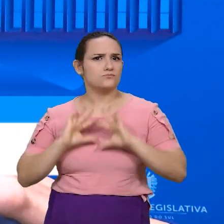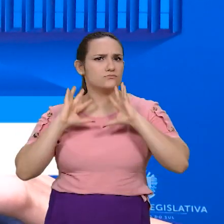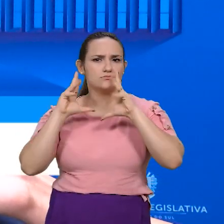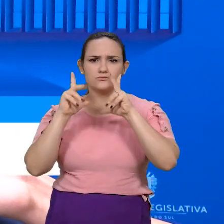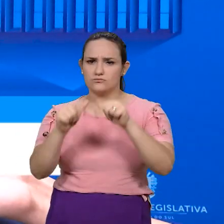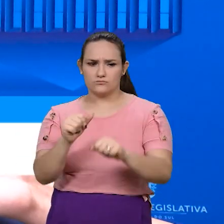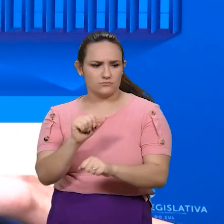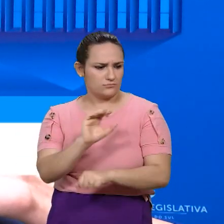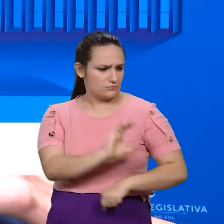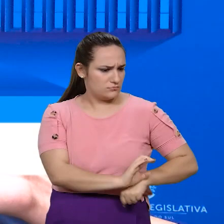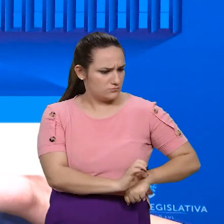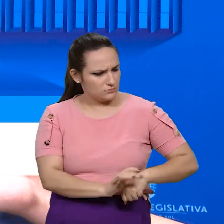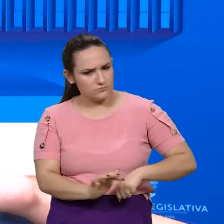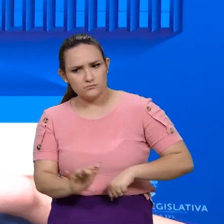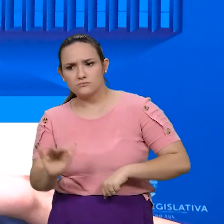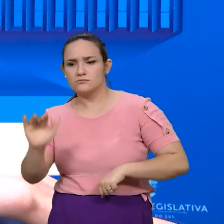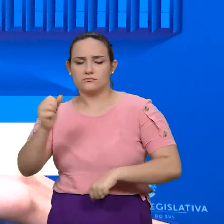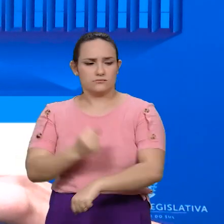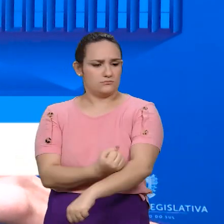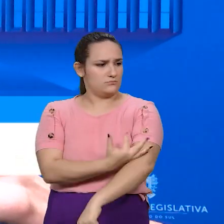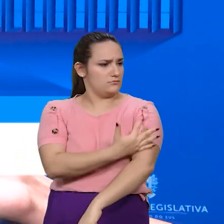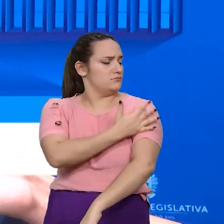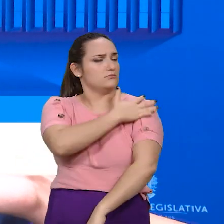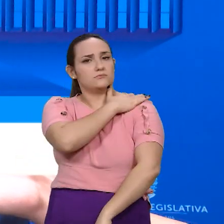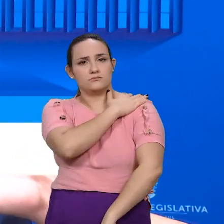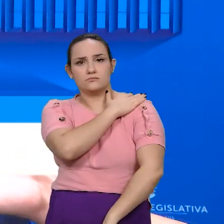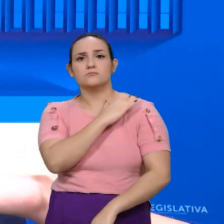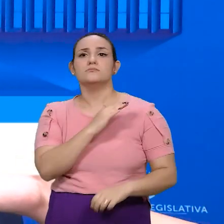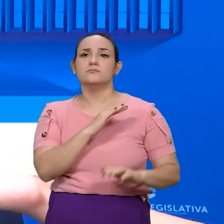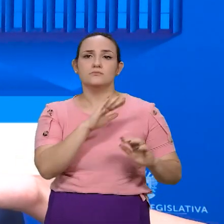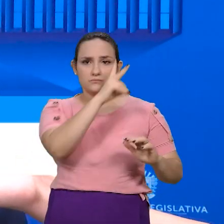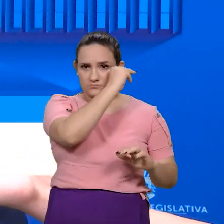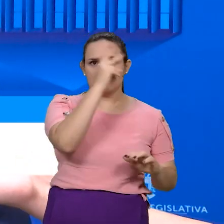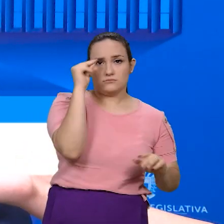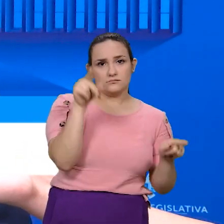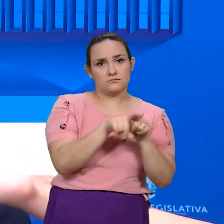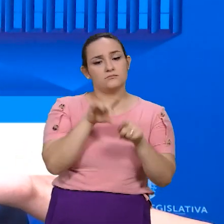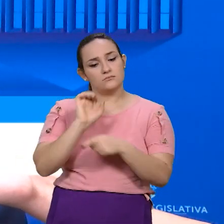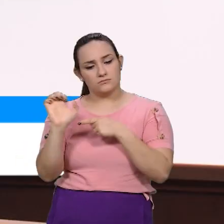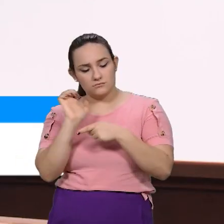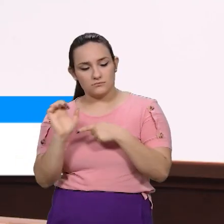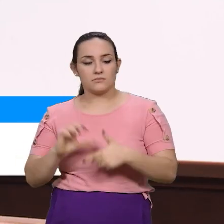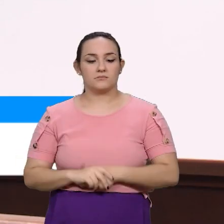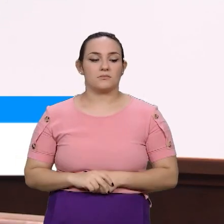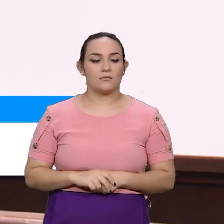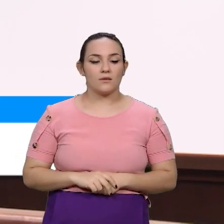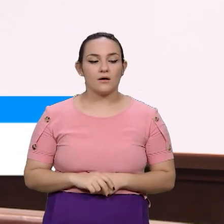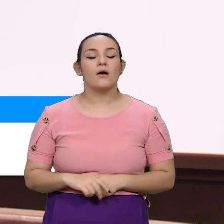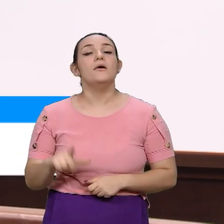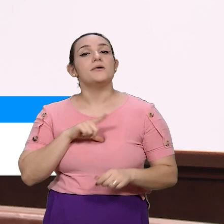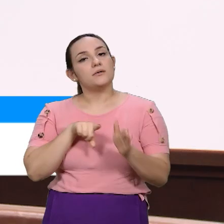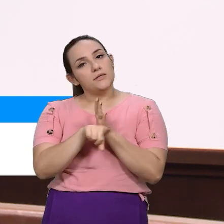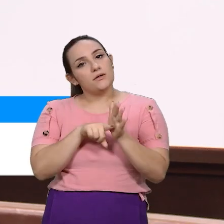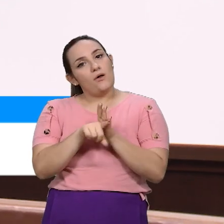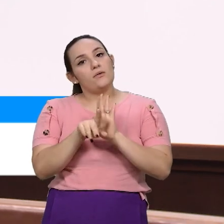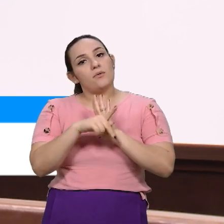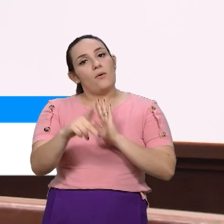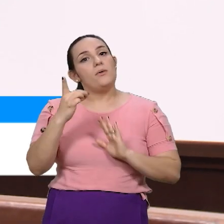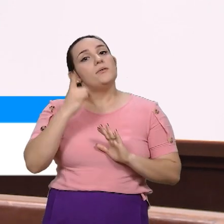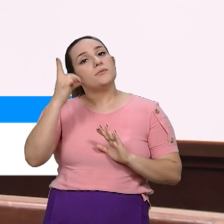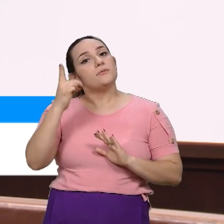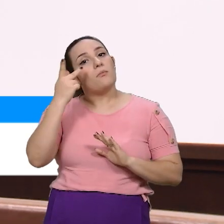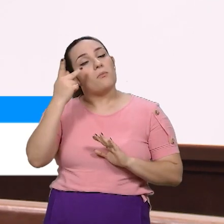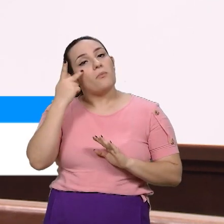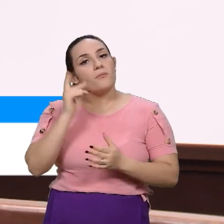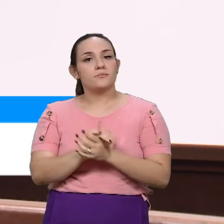em todos os níveis de ensino, né, na rede pública, municipal e estadual. Conforme dados apresentados pelo